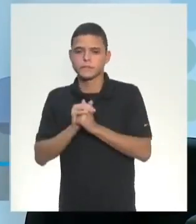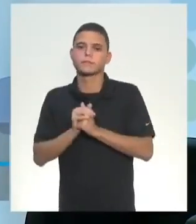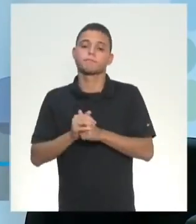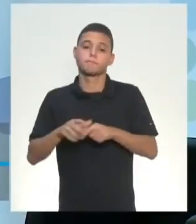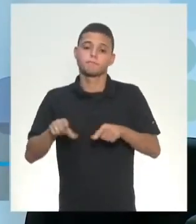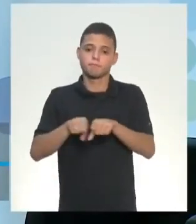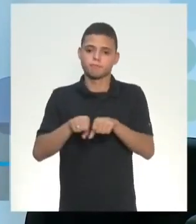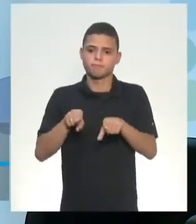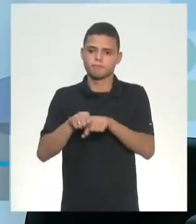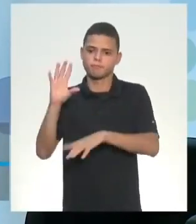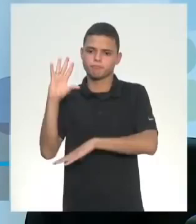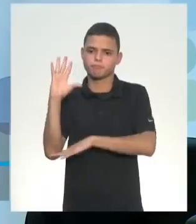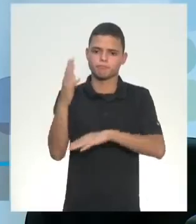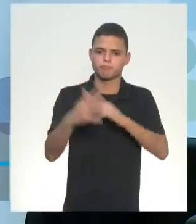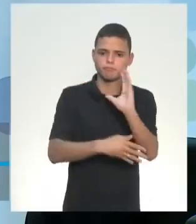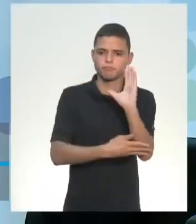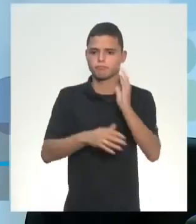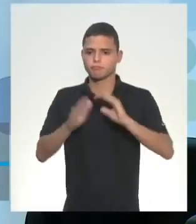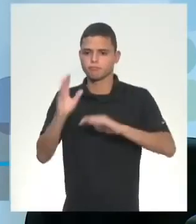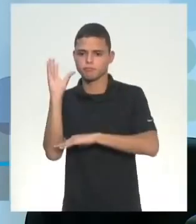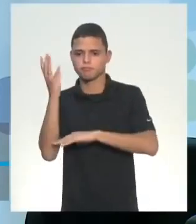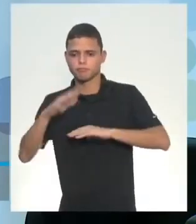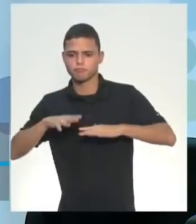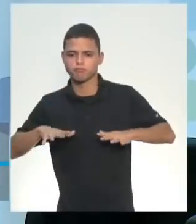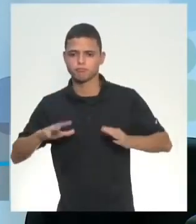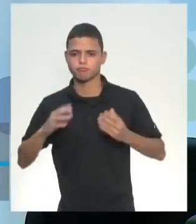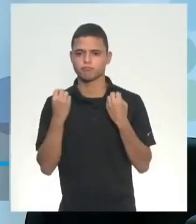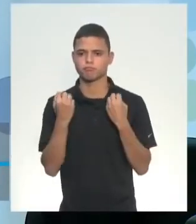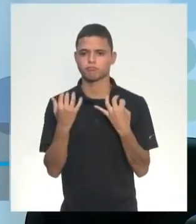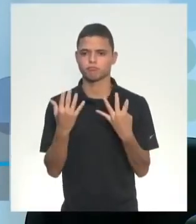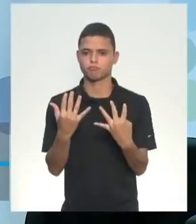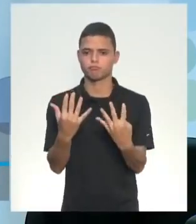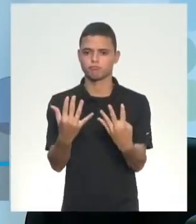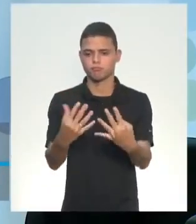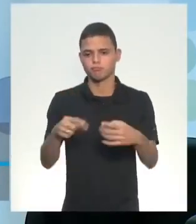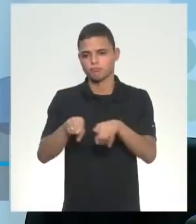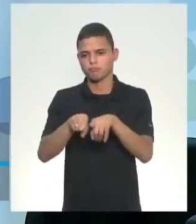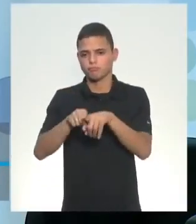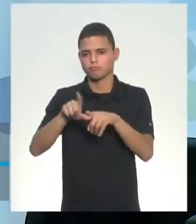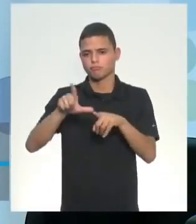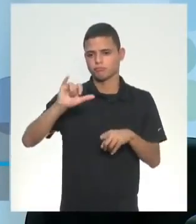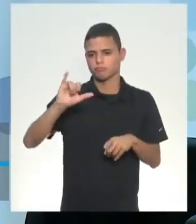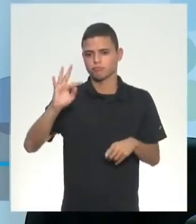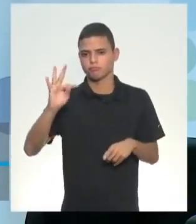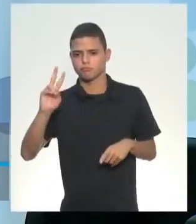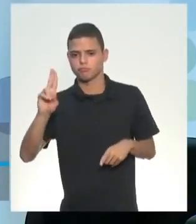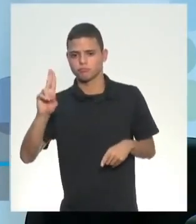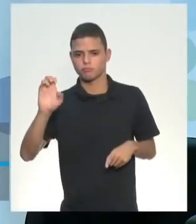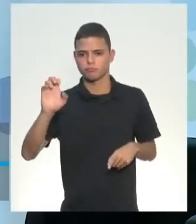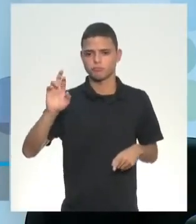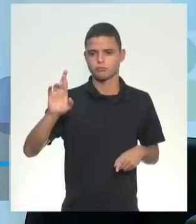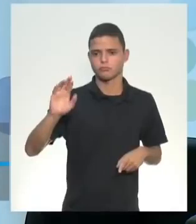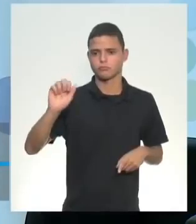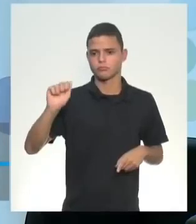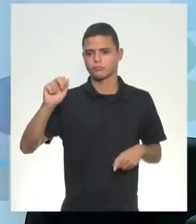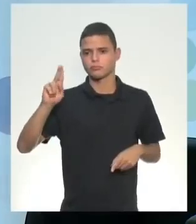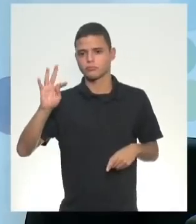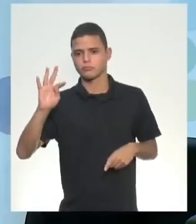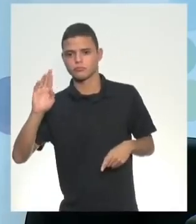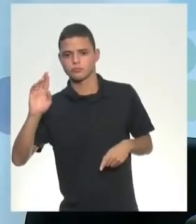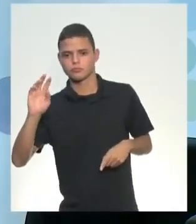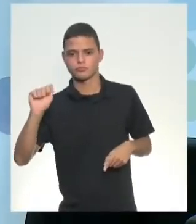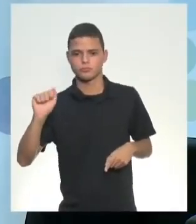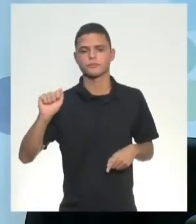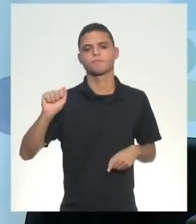ambiente, como que isso se apresenta dentro da literatura e trabalhando melhor esses aspectos, tá bom? Então, é isso que a